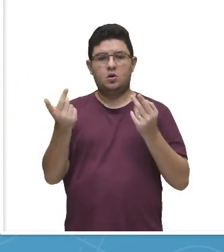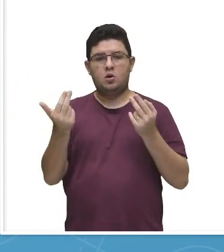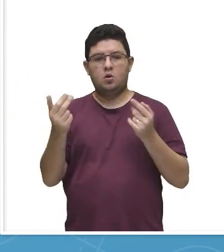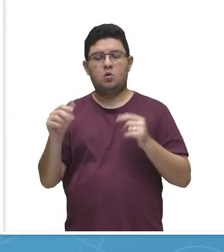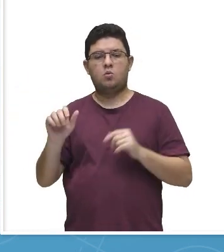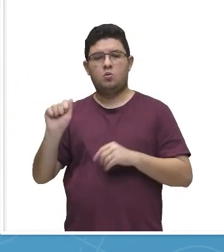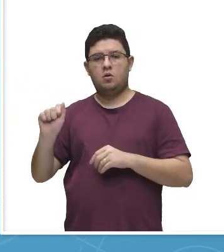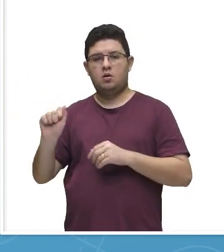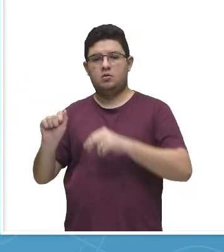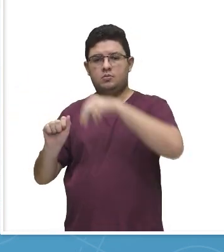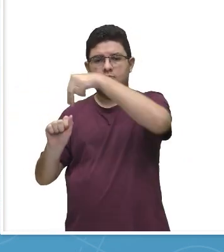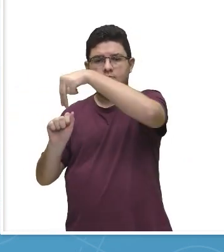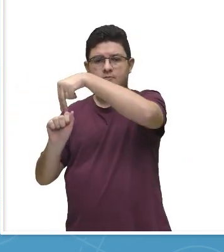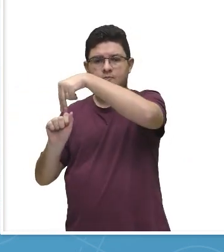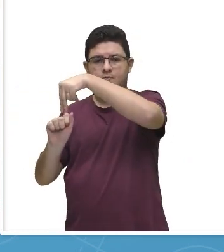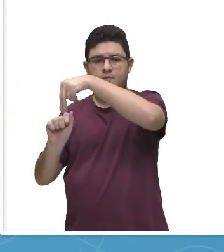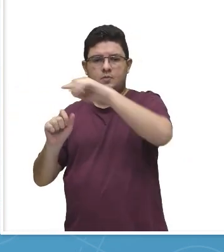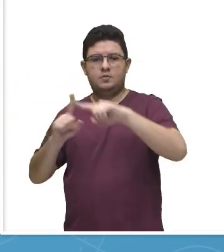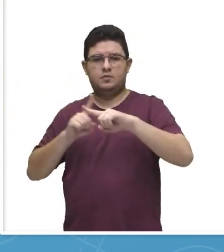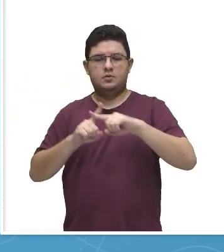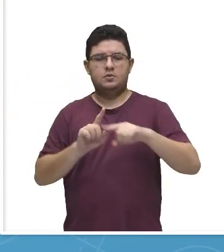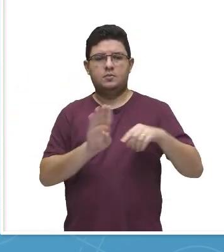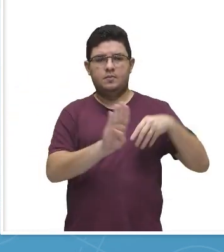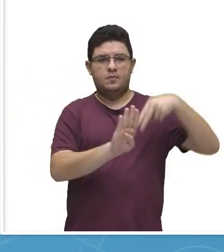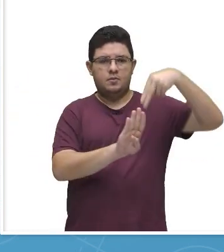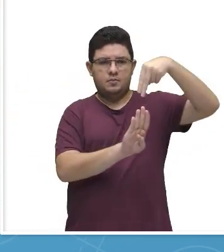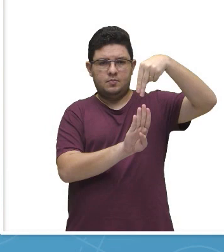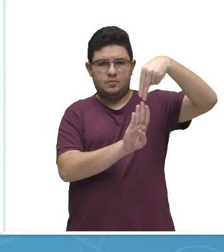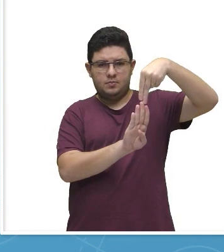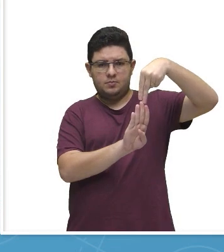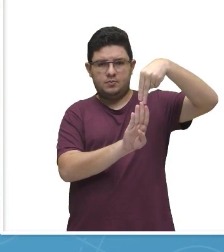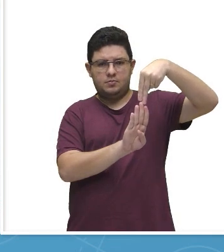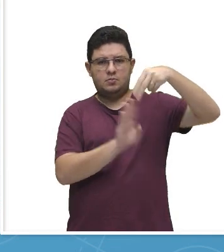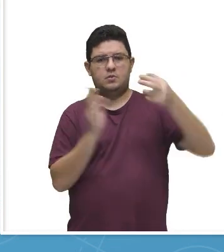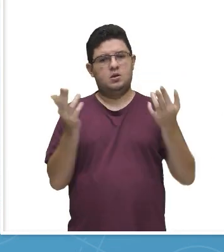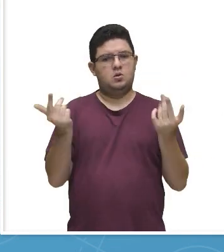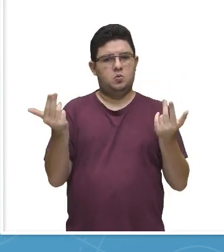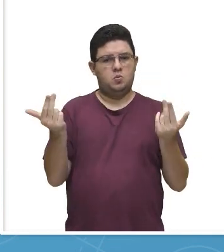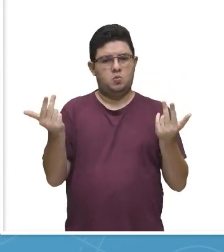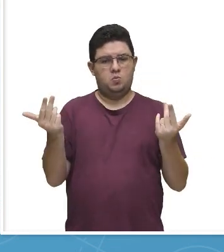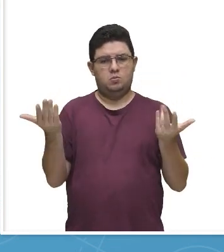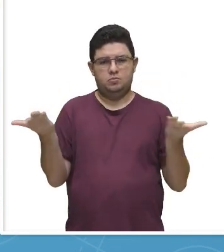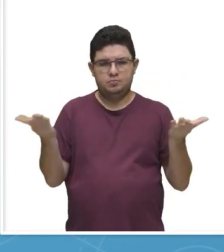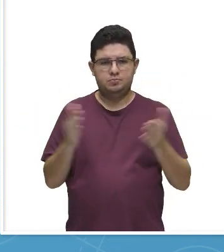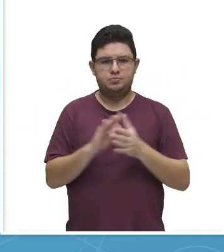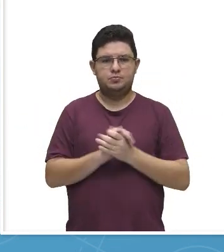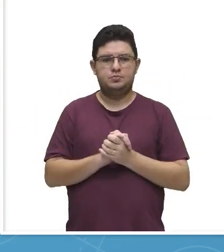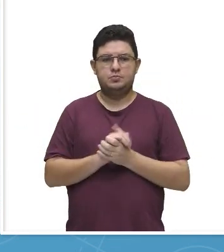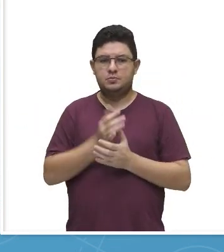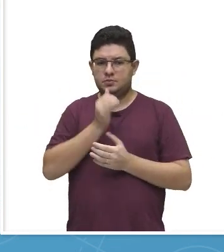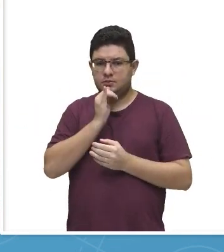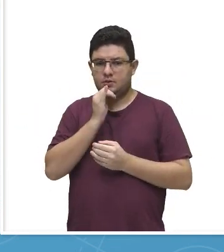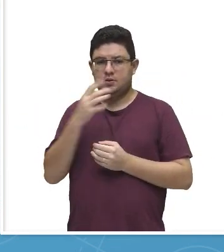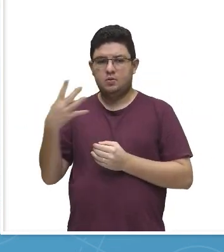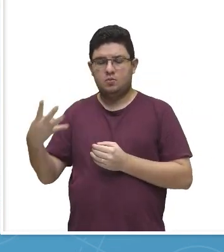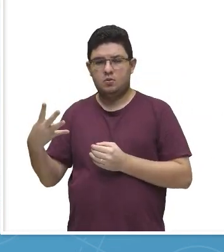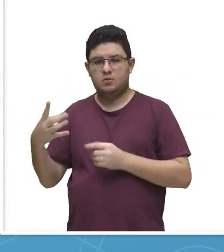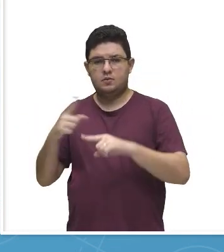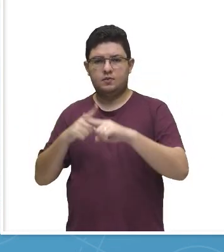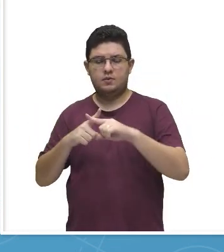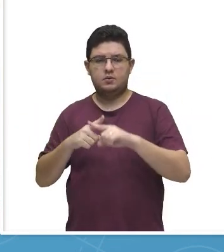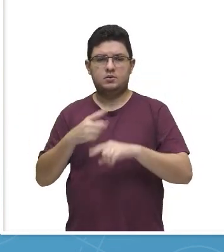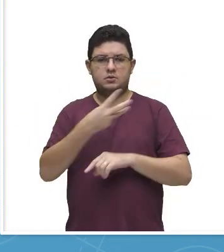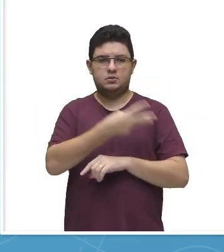a N, que multiplica B elevado a N. Exemplos. Eu tenho aqui 4 vezes 3 ao